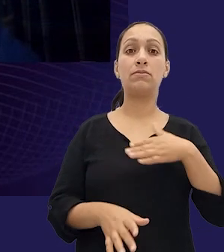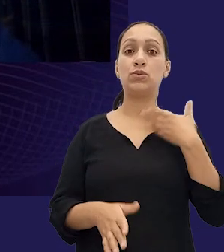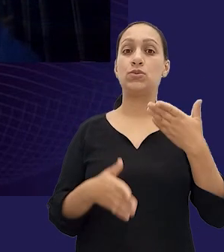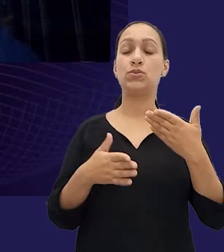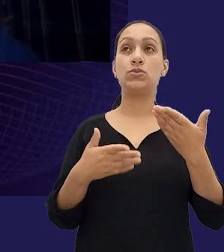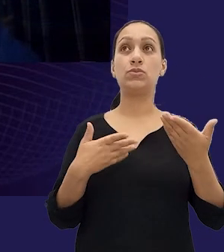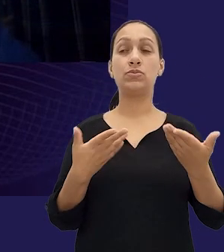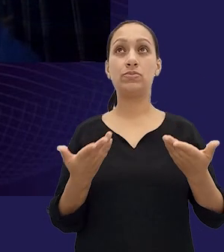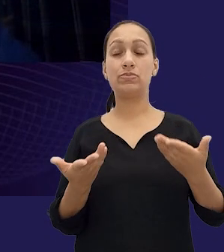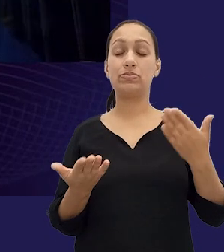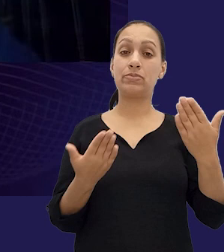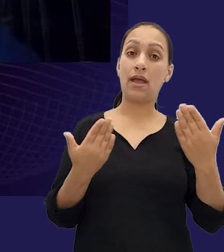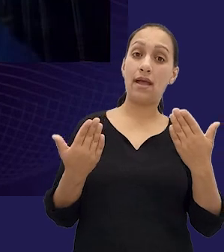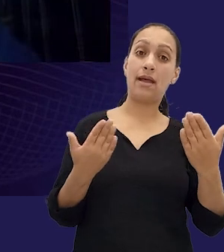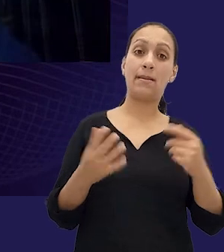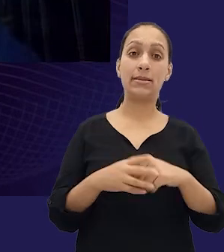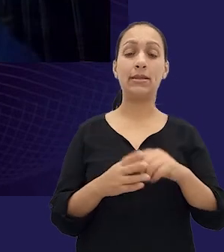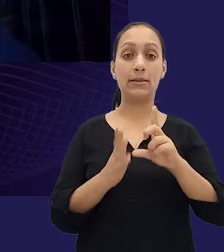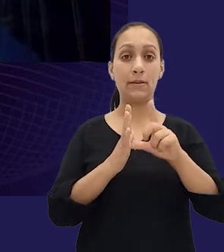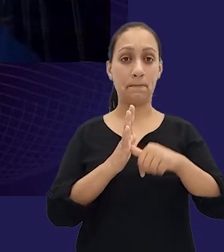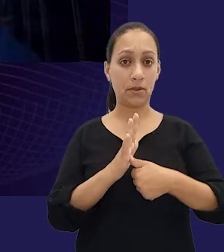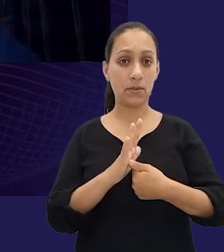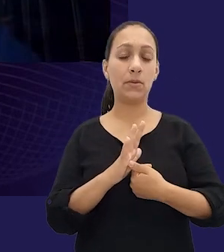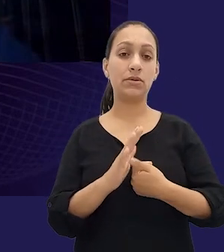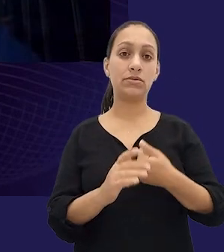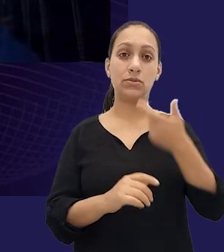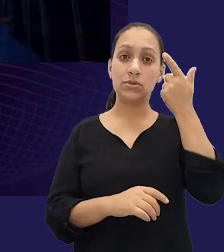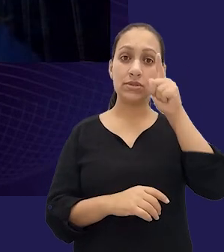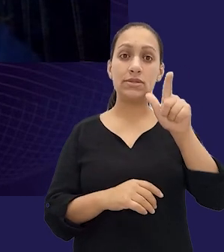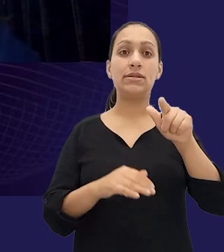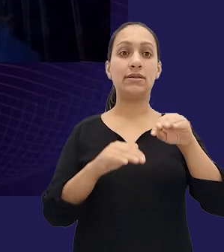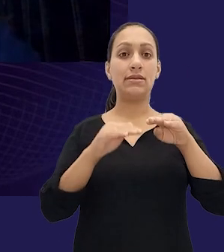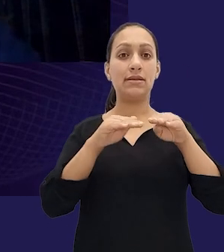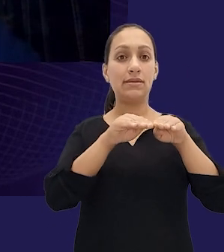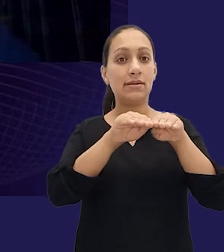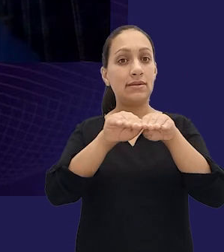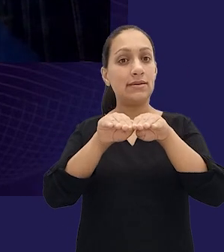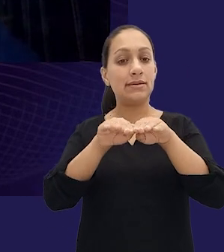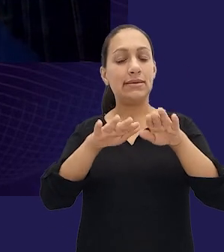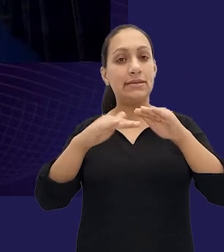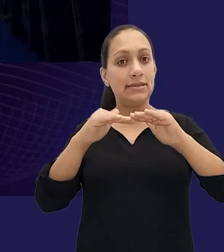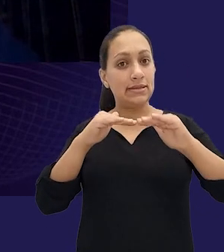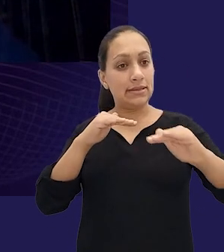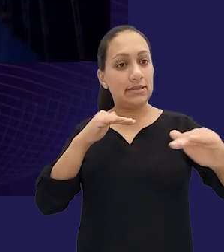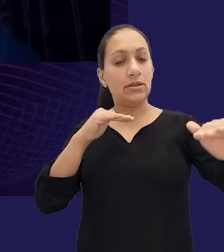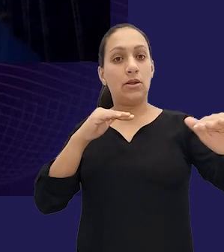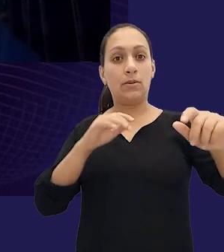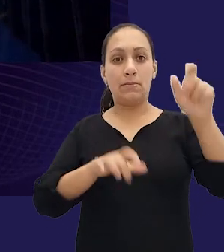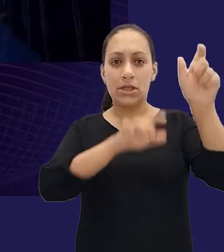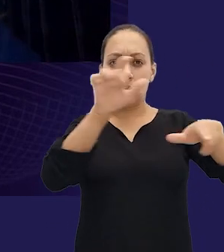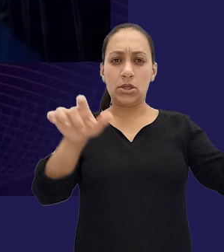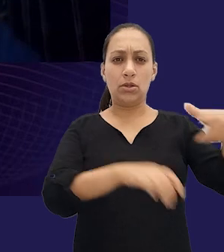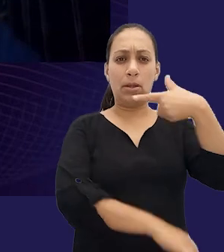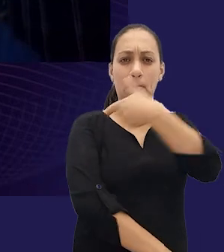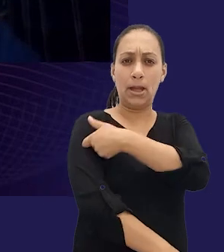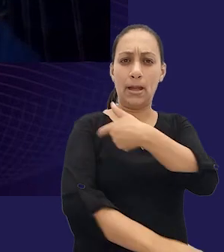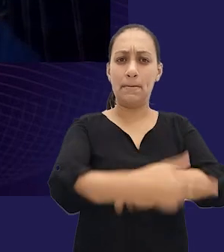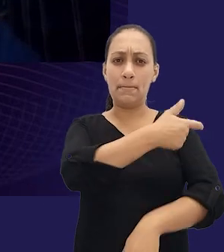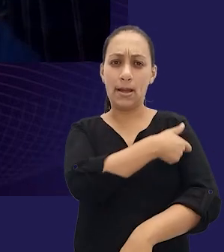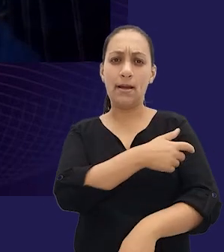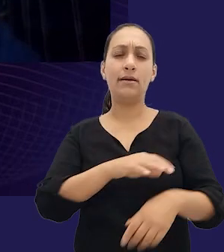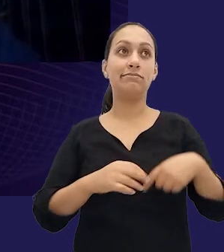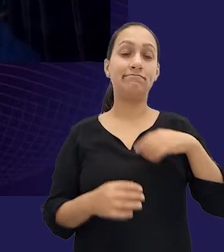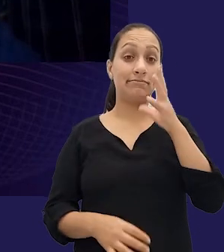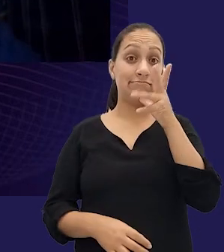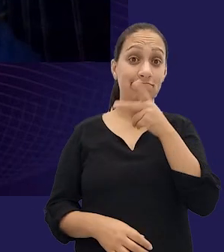que... Suspeita não, né? Que depois que conseguisse estabilizar a questão do Covid, que o pessoal finalmente ser vacinado, que se demorar